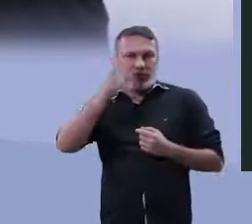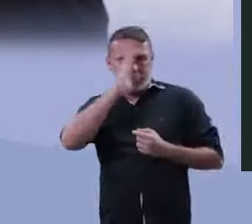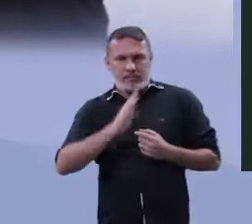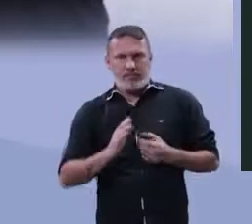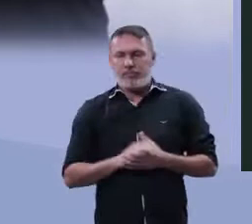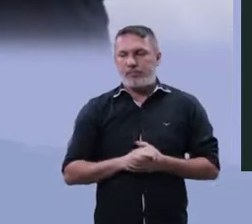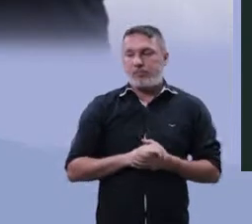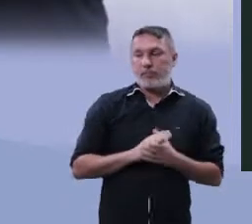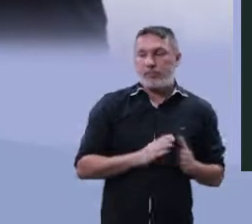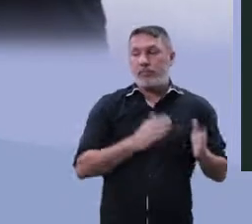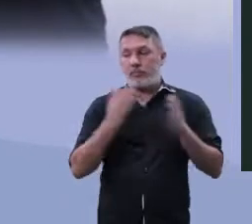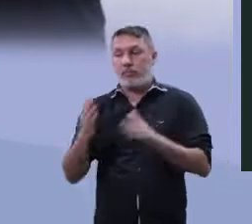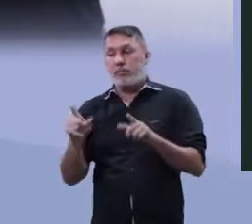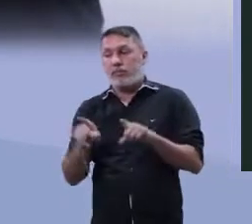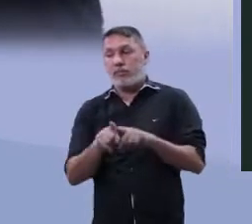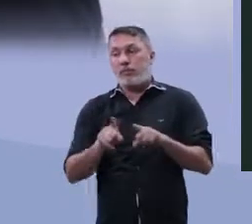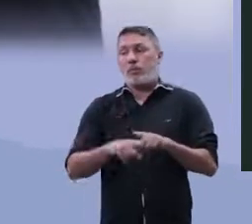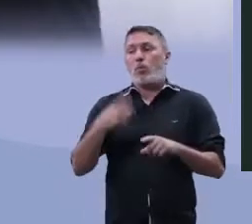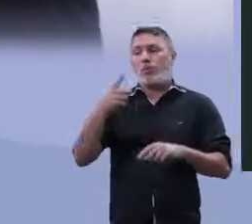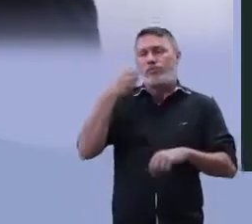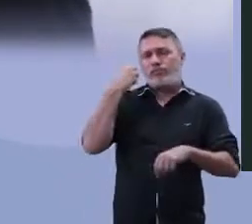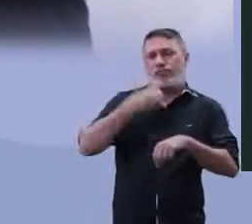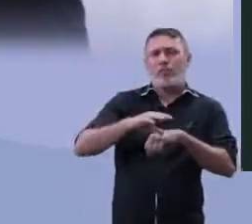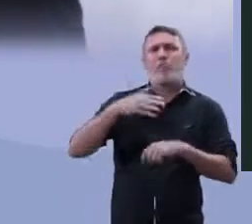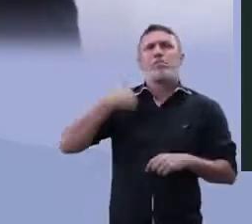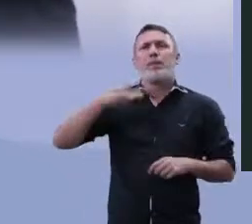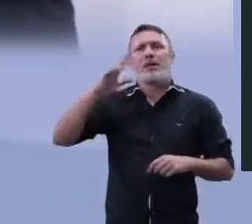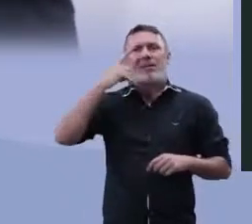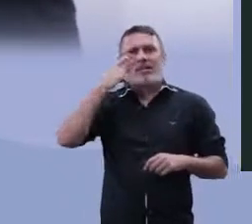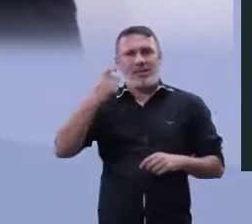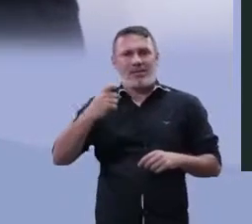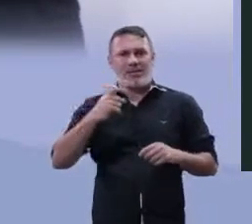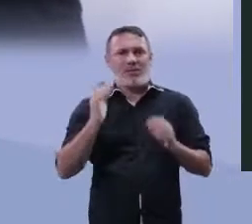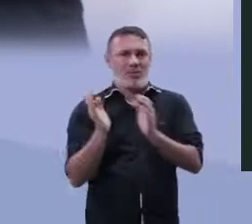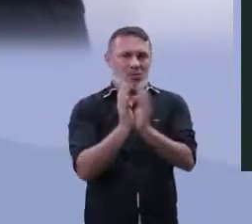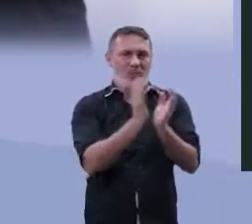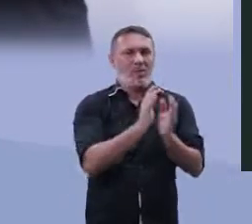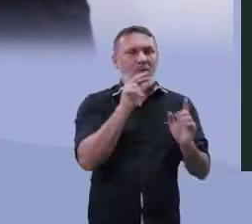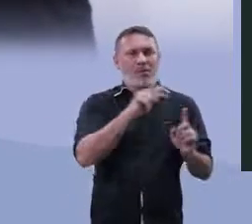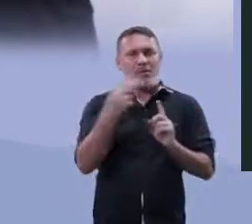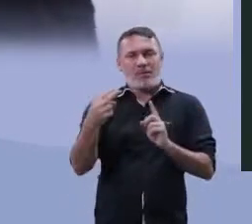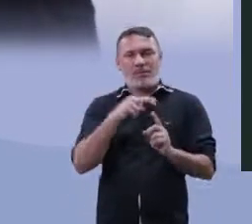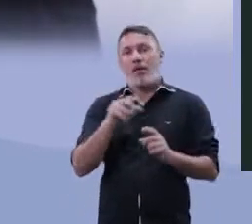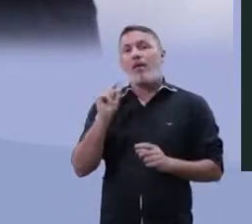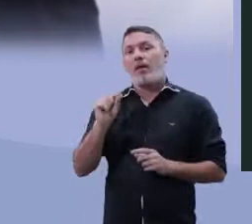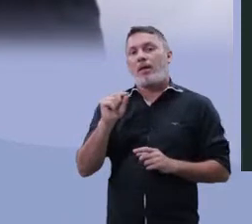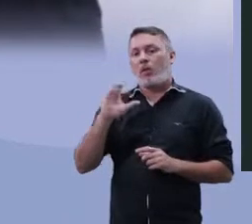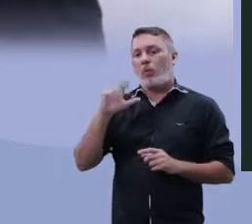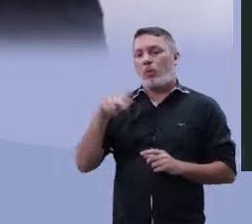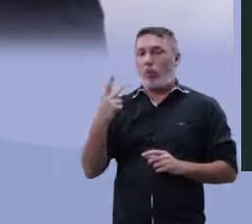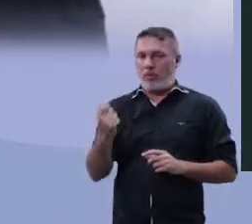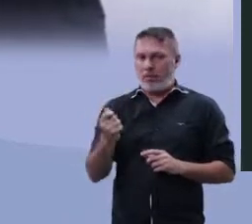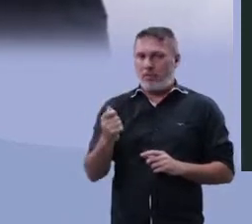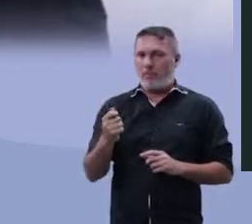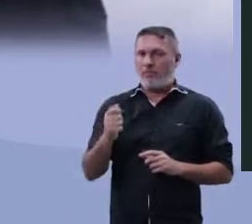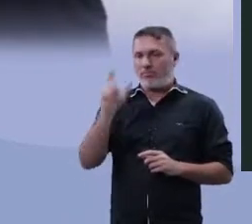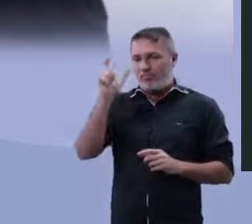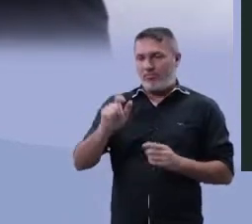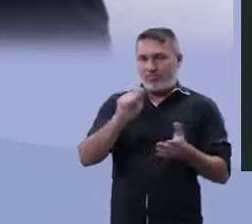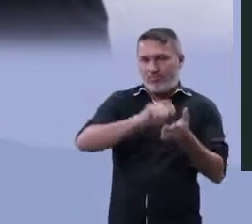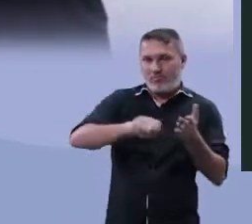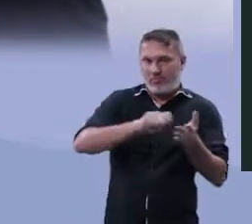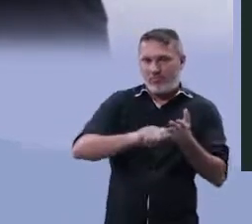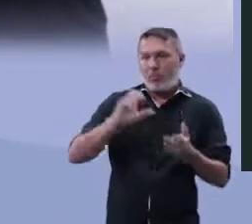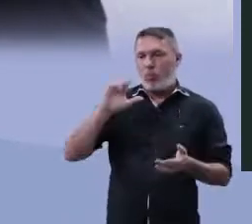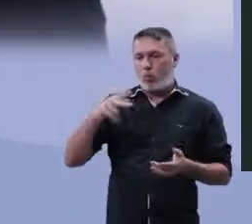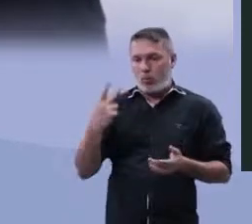brasileira, né? Aí eu tenho um exemplo mais interessante também dentro dessa perspectiva, que é o Euclides da Cunha. Euclides